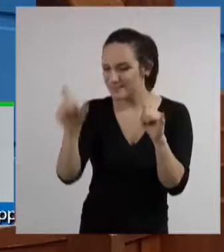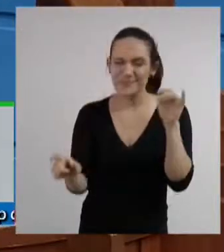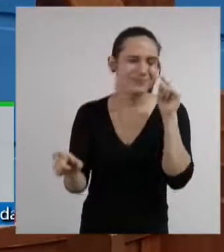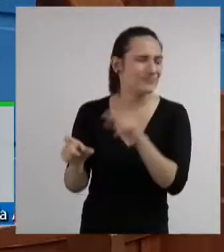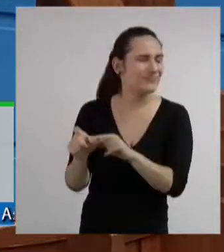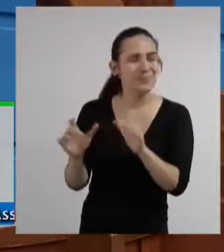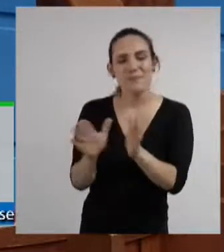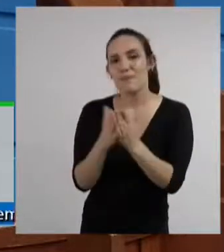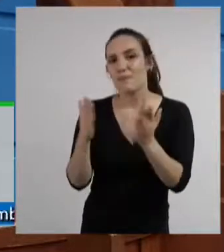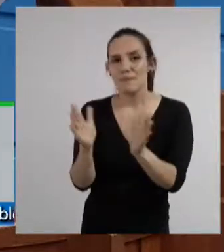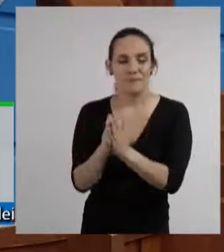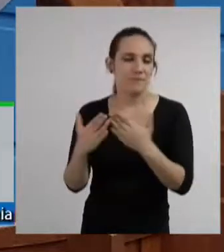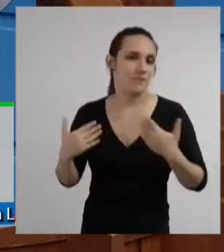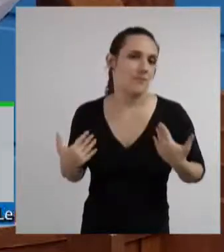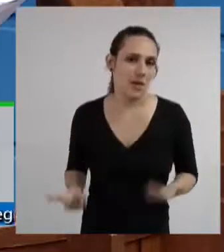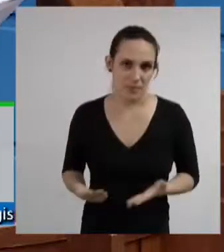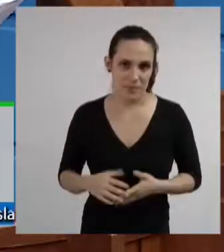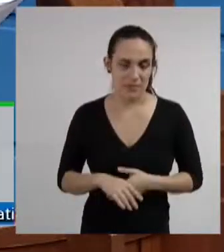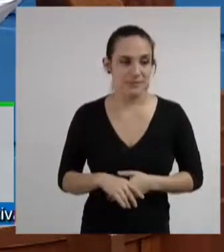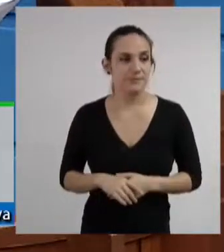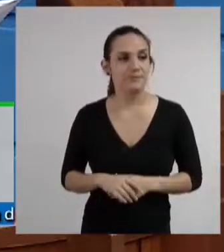estavam abaixo da linha da pobreza.